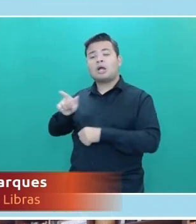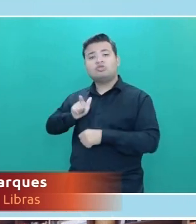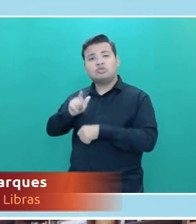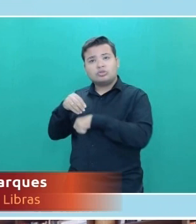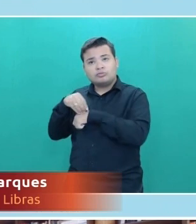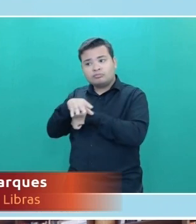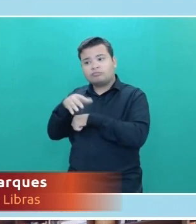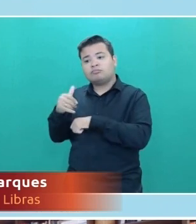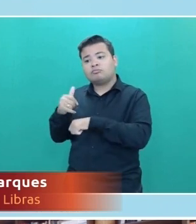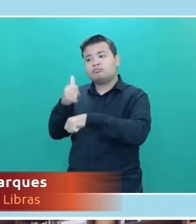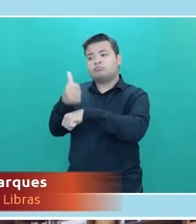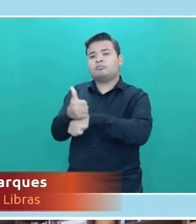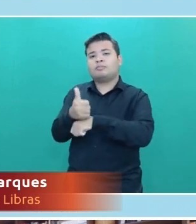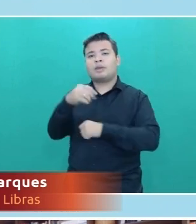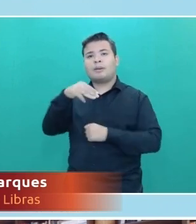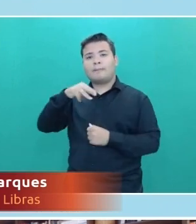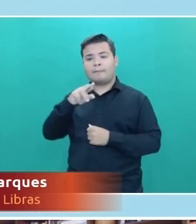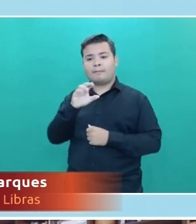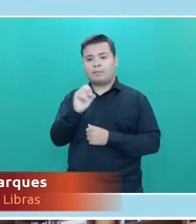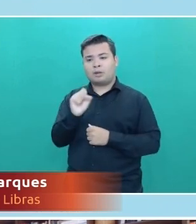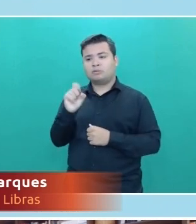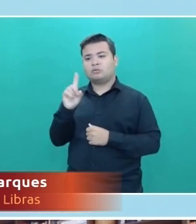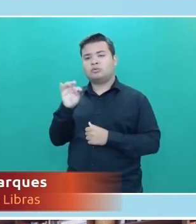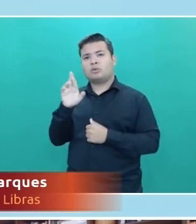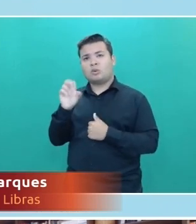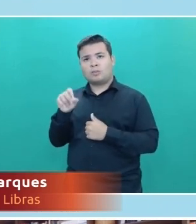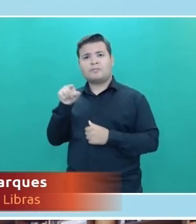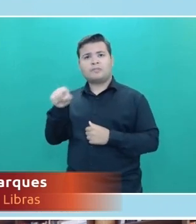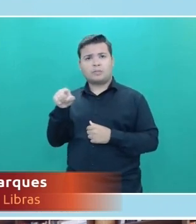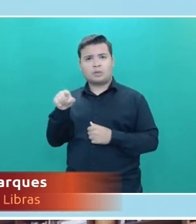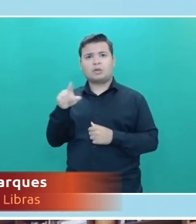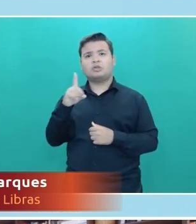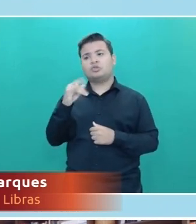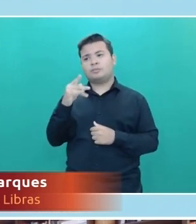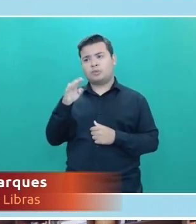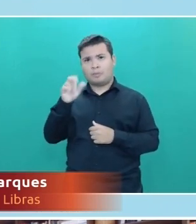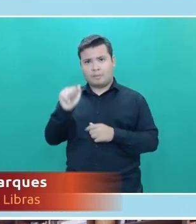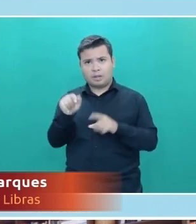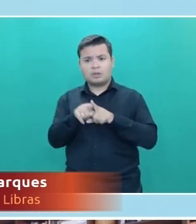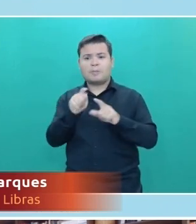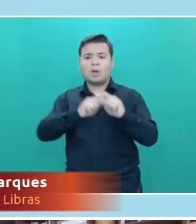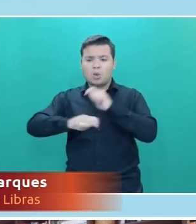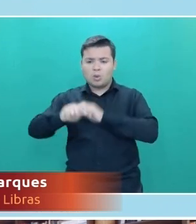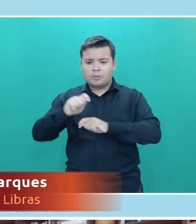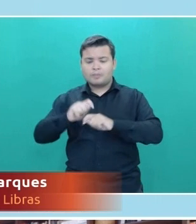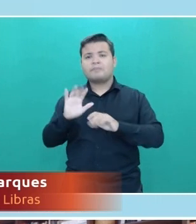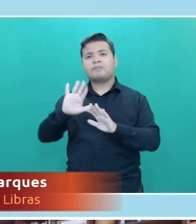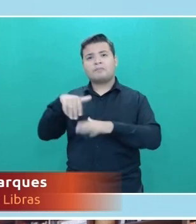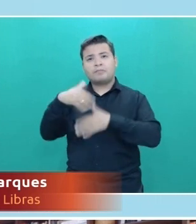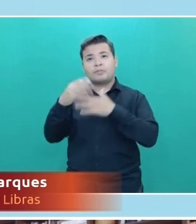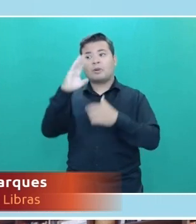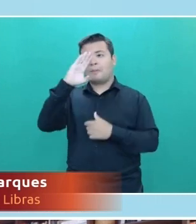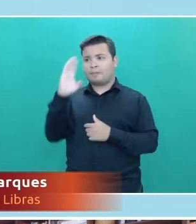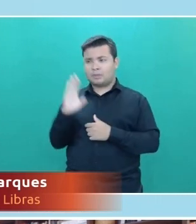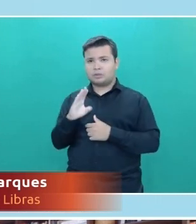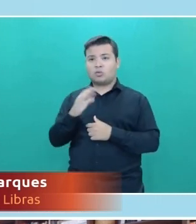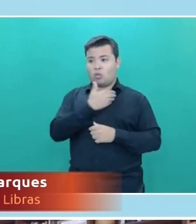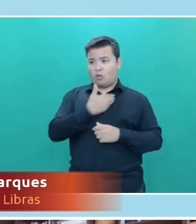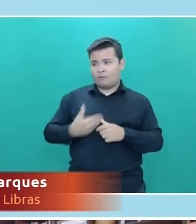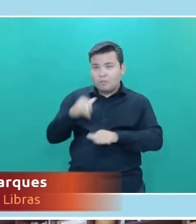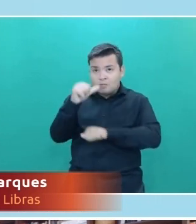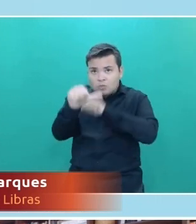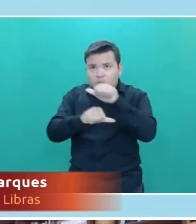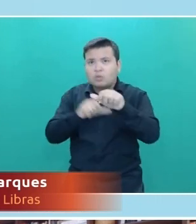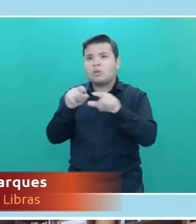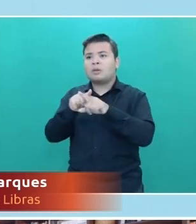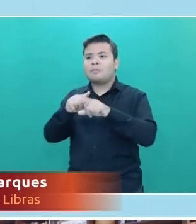indicado o Marcos Troio, um diplomata, economista, e o Brasil fez essa troca com a troca de governo. A